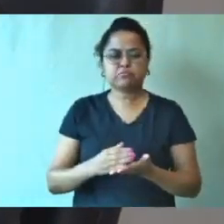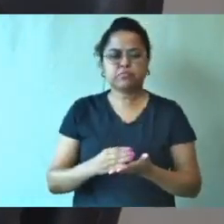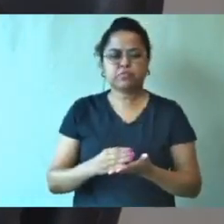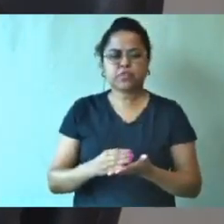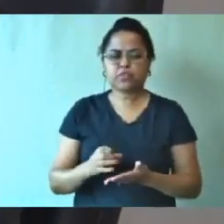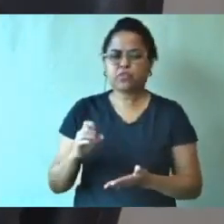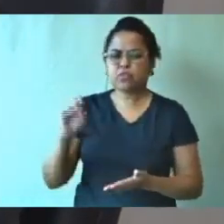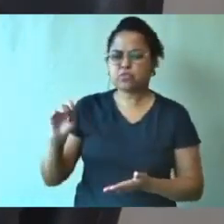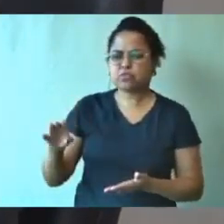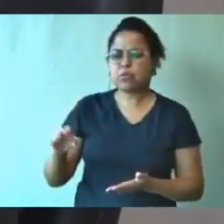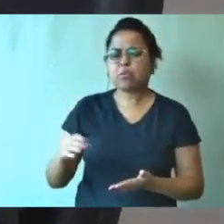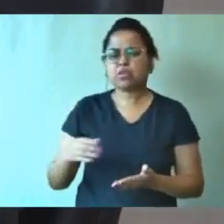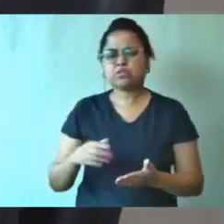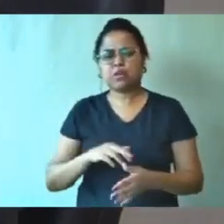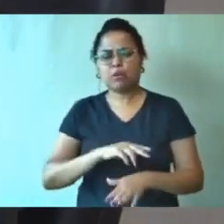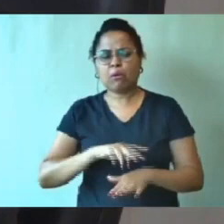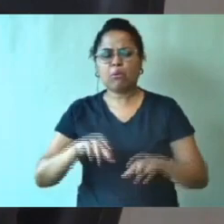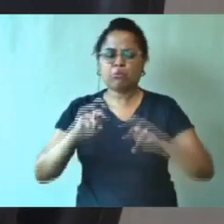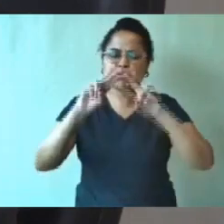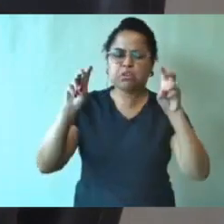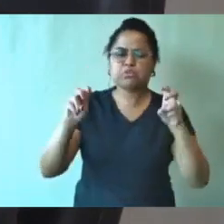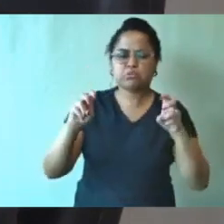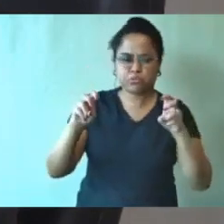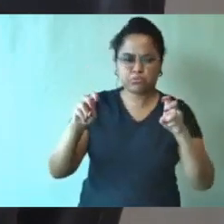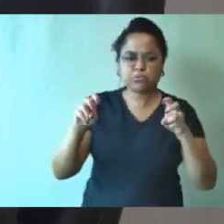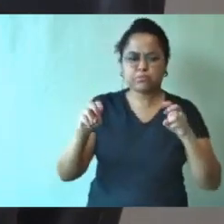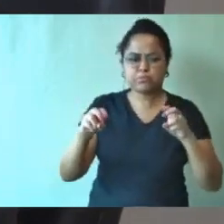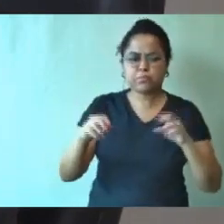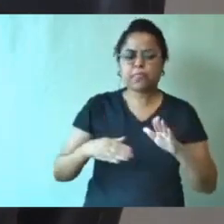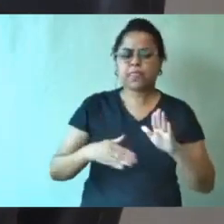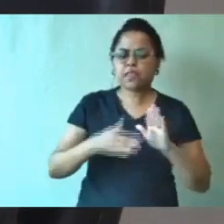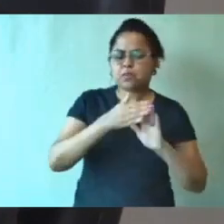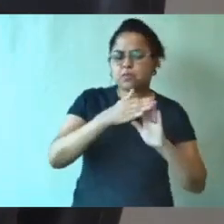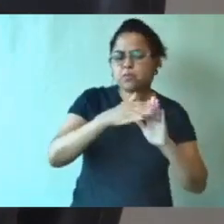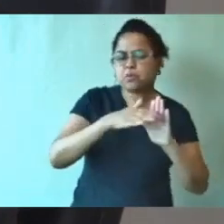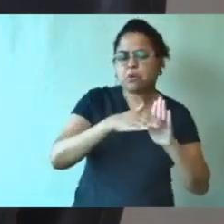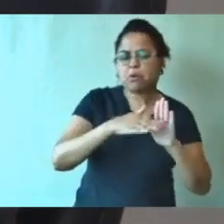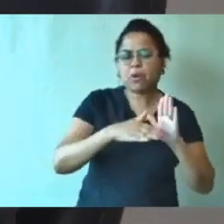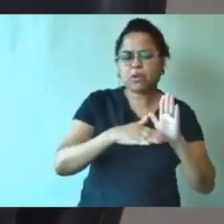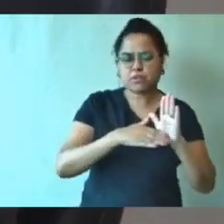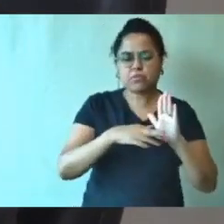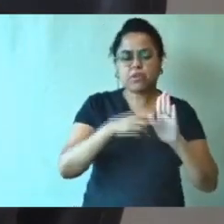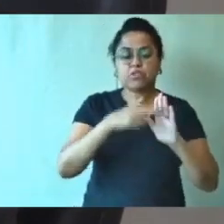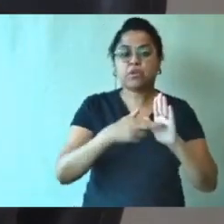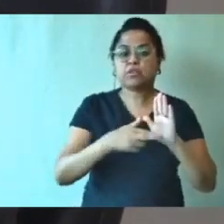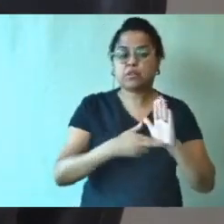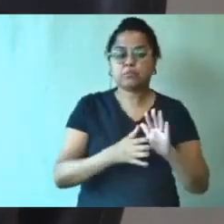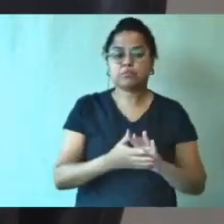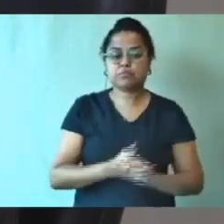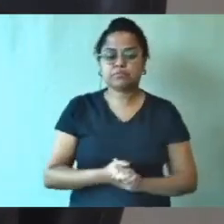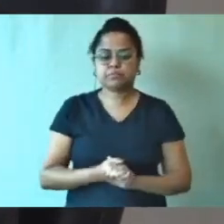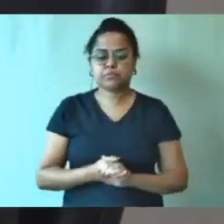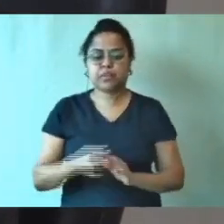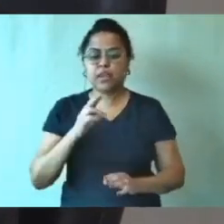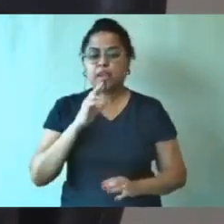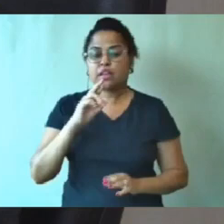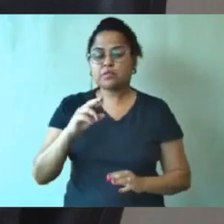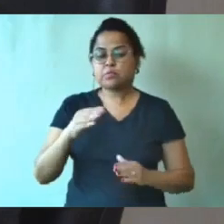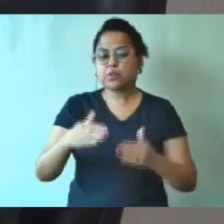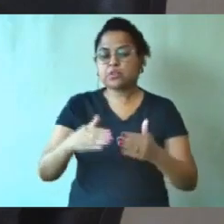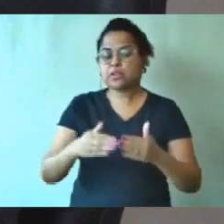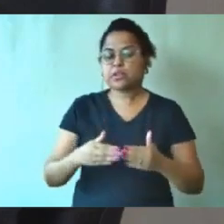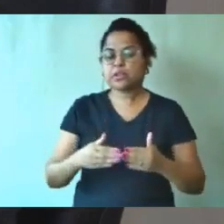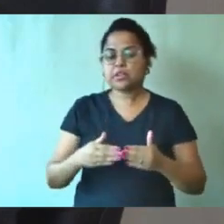assuntos da comissão, cumprindo o rito burocrático aqui, regimental. Respostas a requerimentos e indicações